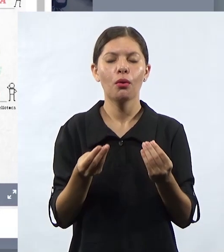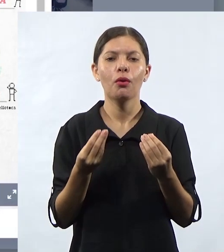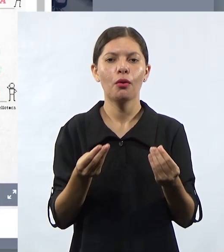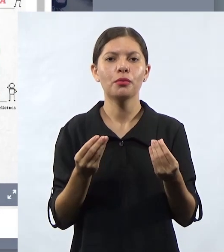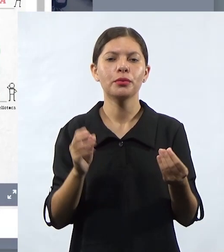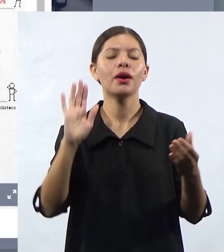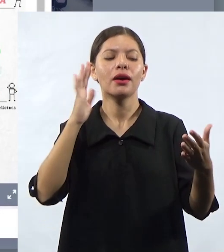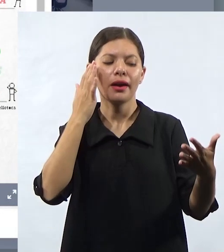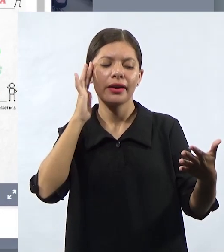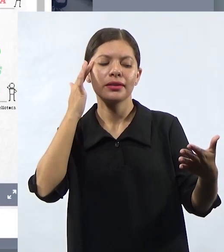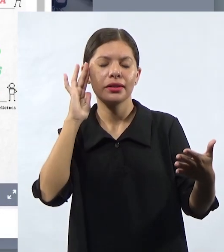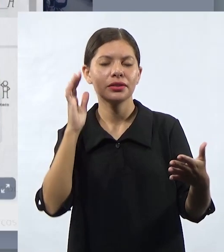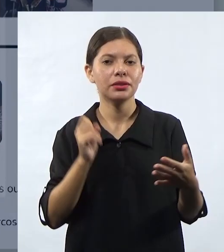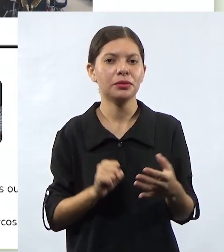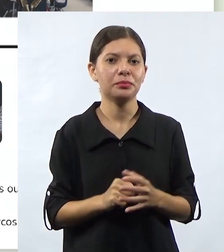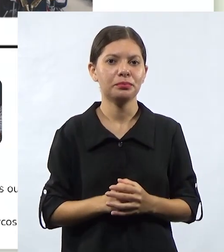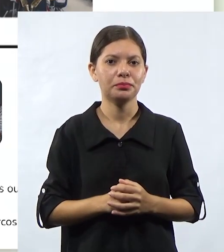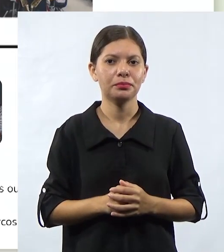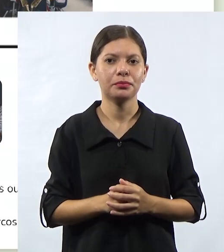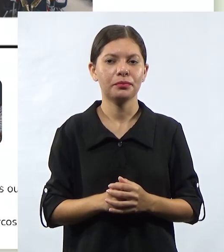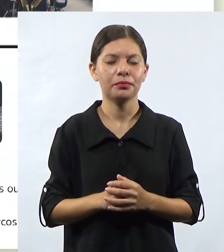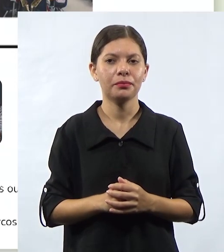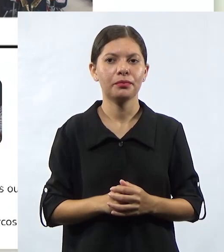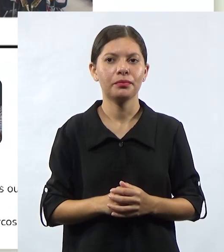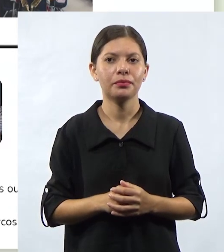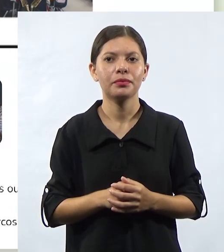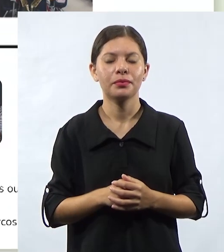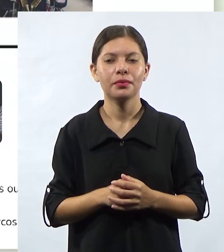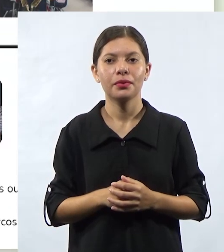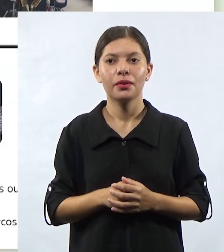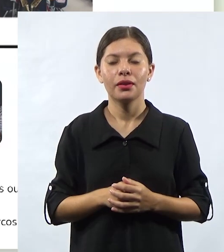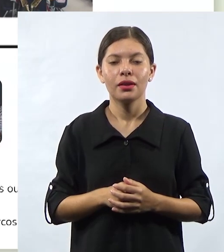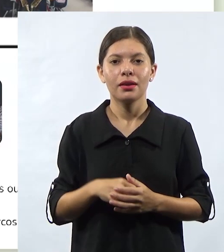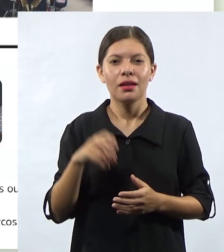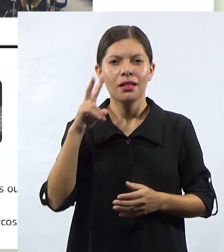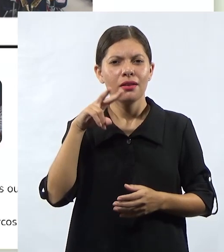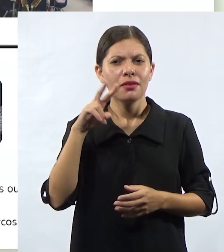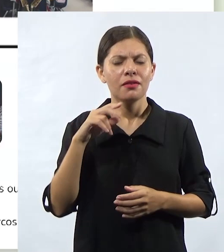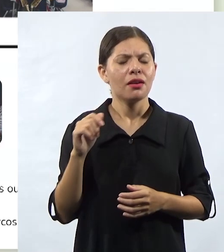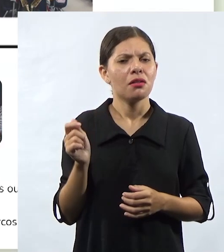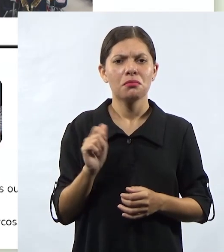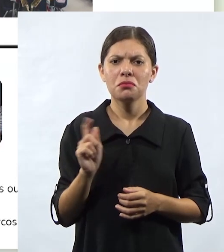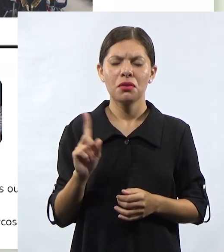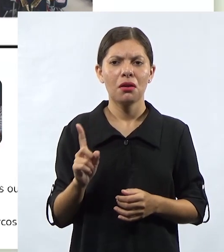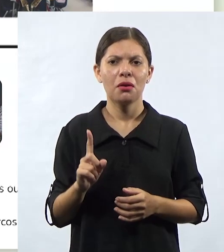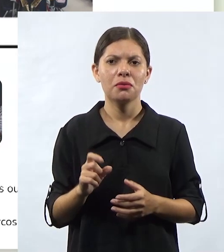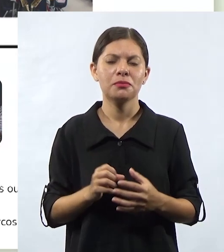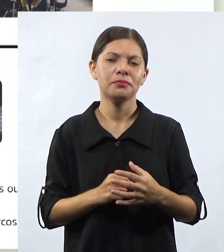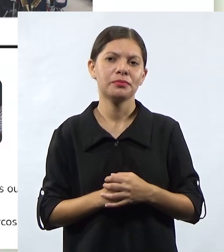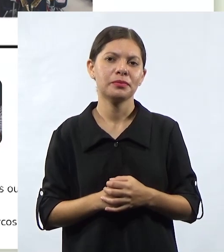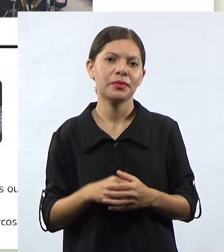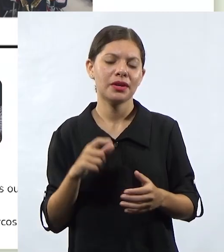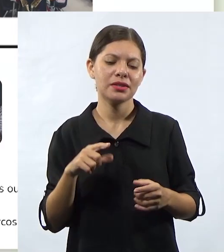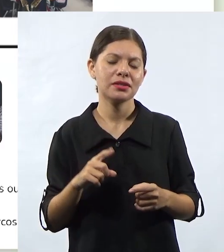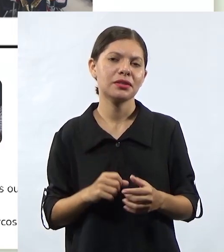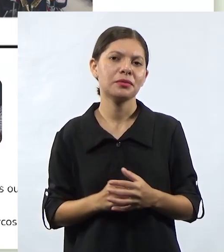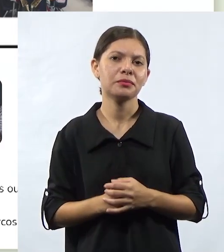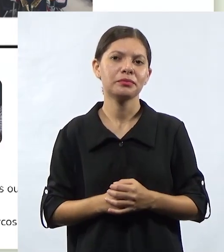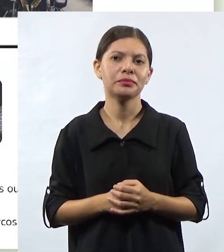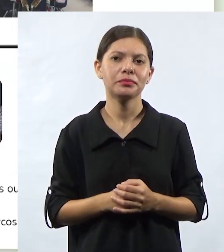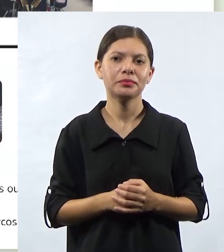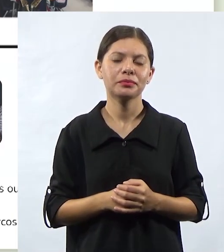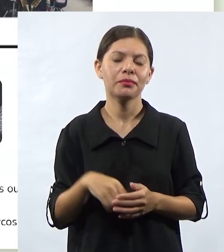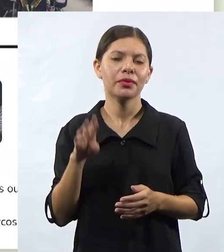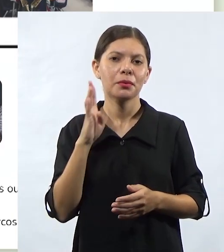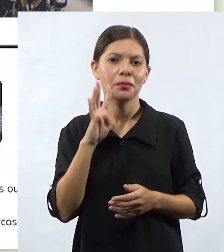ritmo, né? Qual que é o caminho que tem que ser feito. Não tinha ainda visto uma trilha dessa forma, professor. Eu